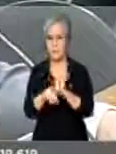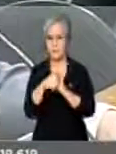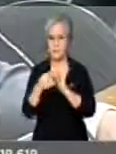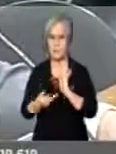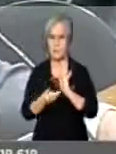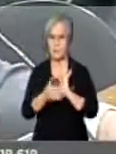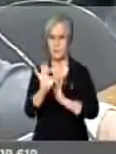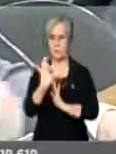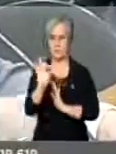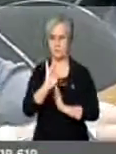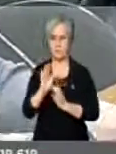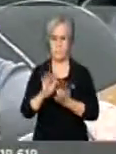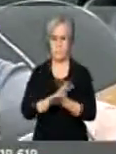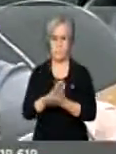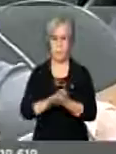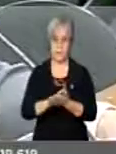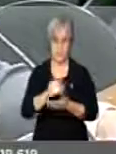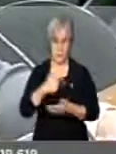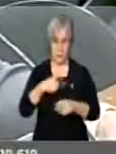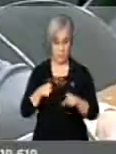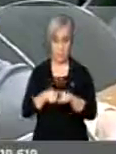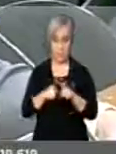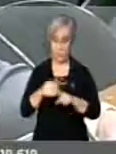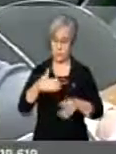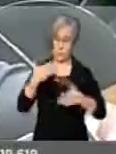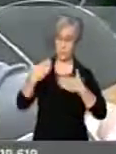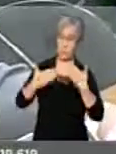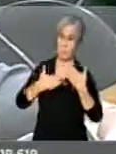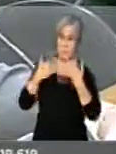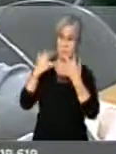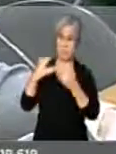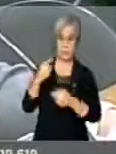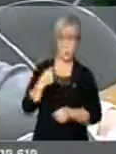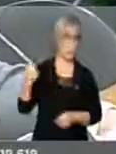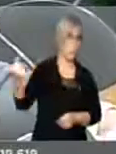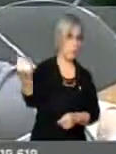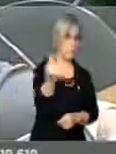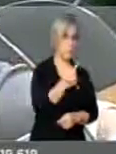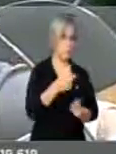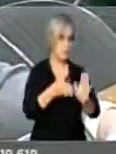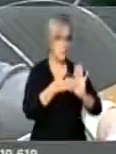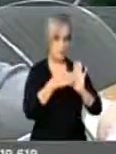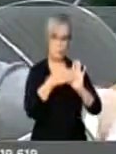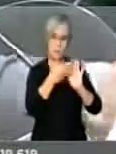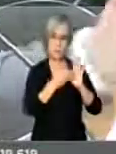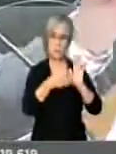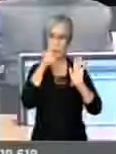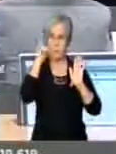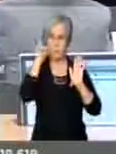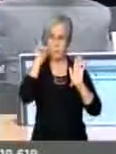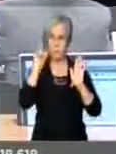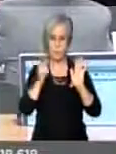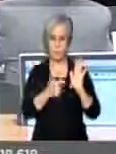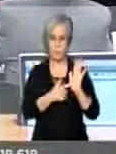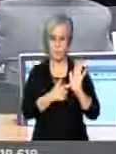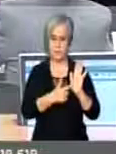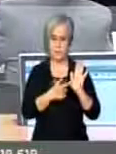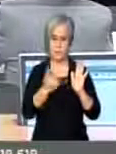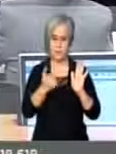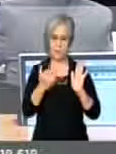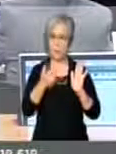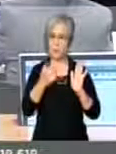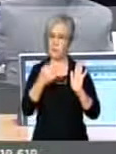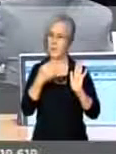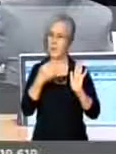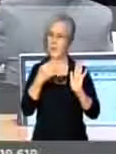Federal. Eu fui surpreendido também, como Vossa Excelência e todos nós, com essa proposta. Eu costumo dizer que chamando projeto